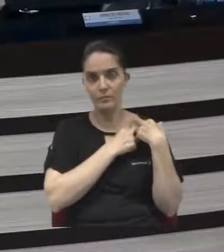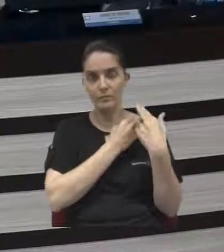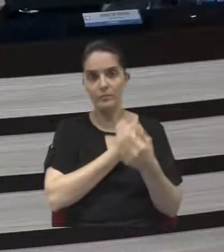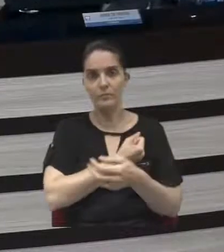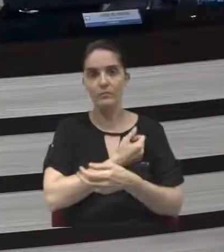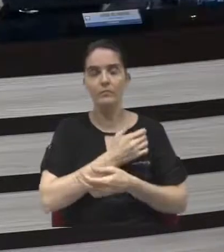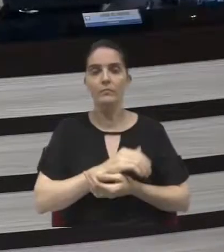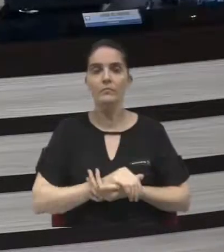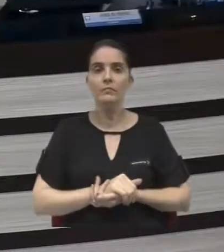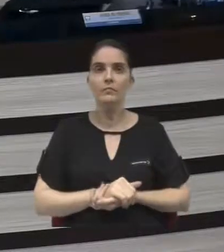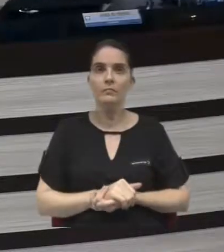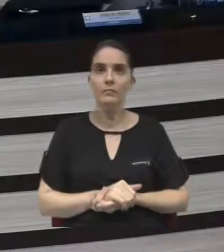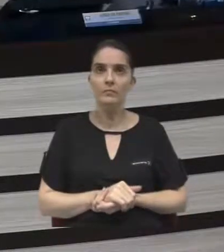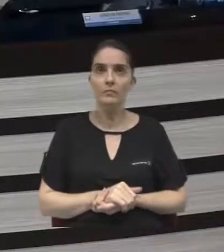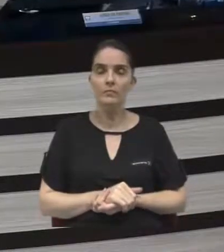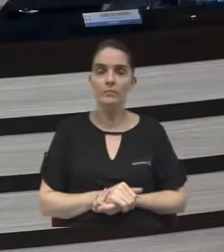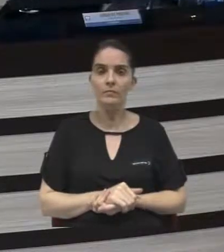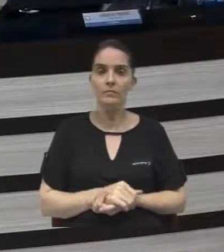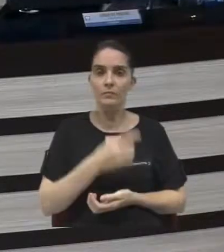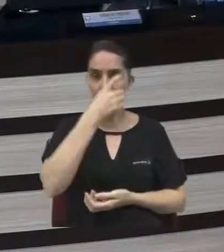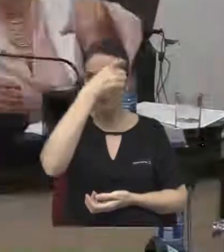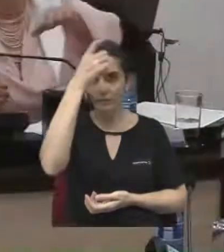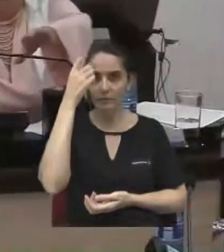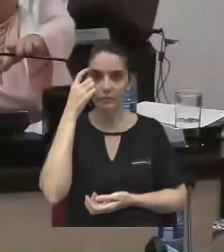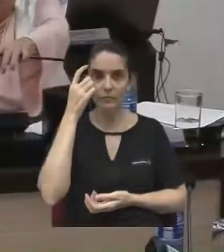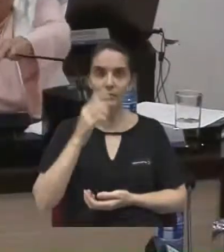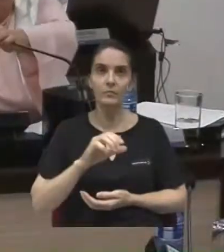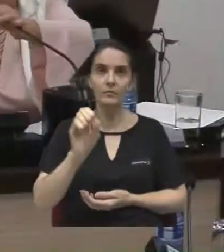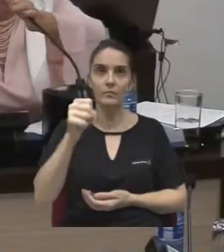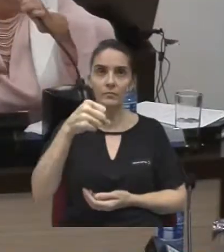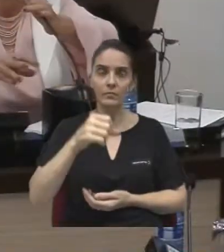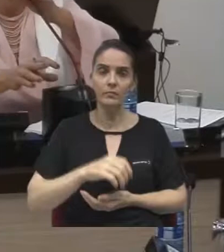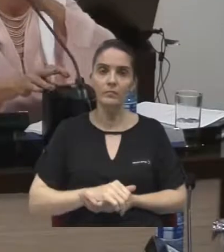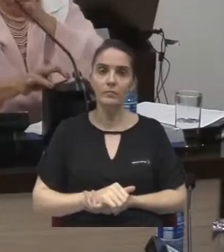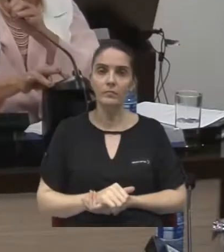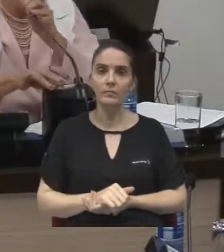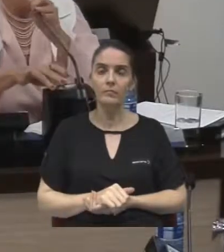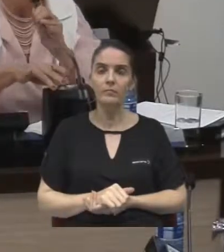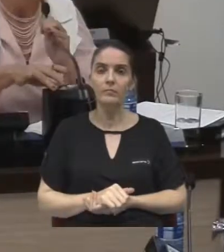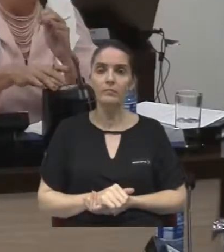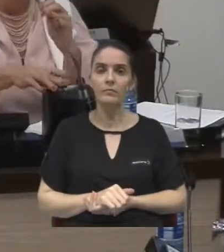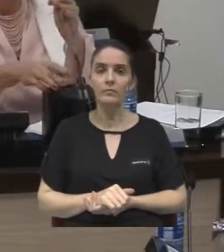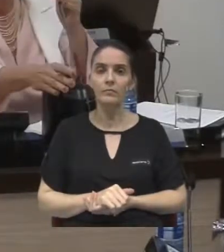Vereador Marco Xavier. Sim, presidente.